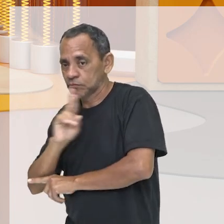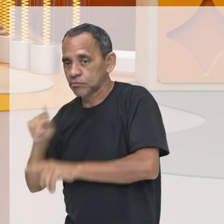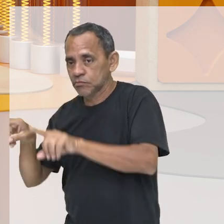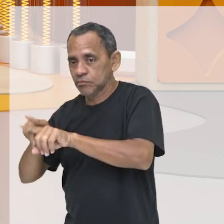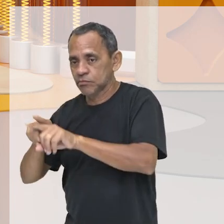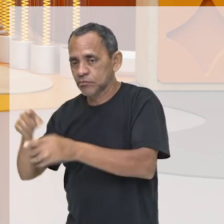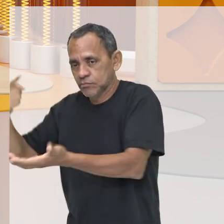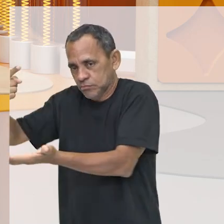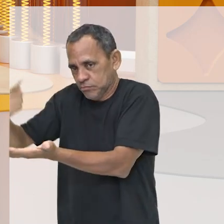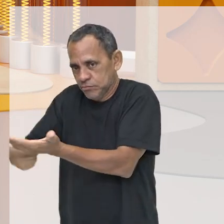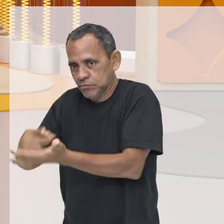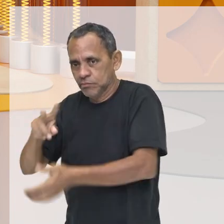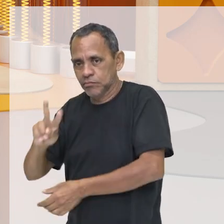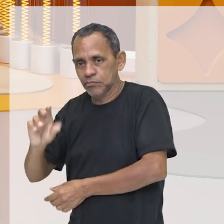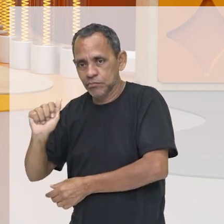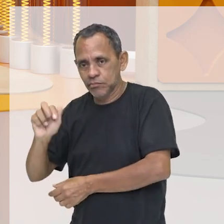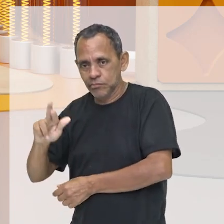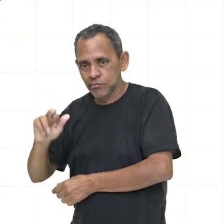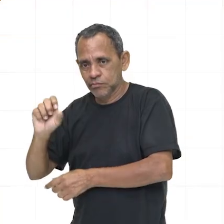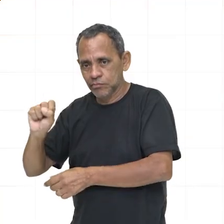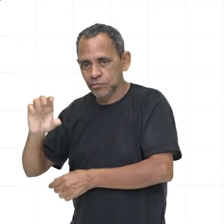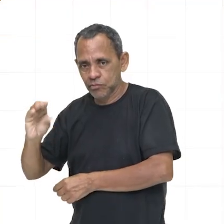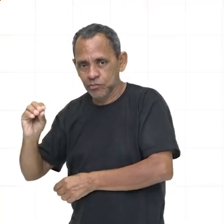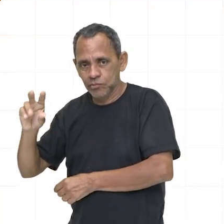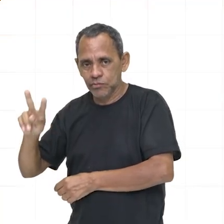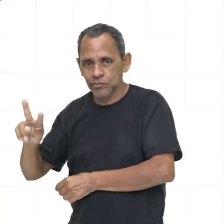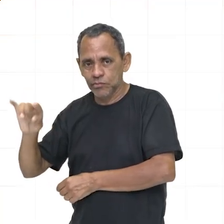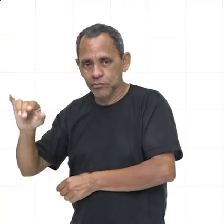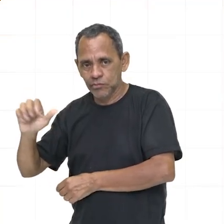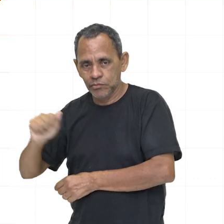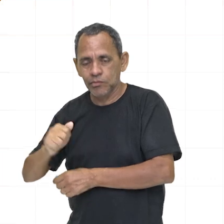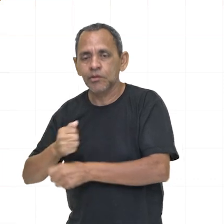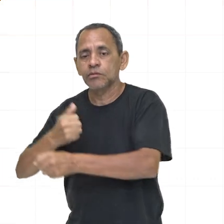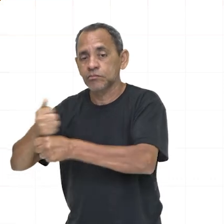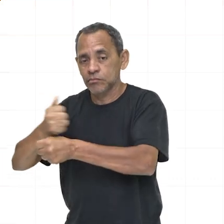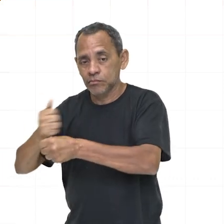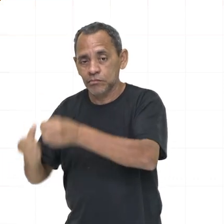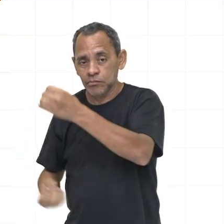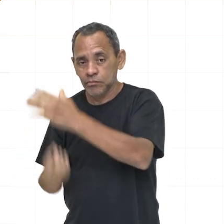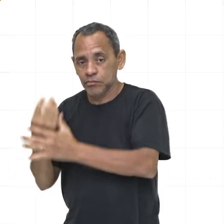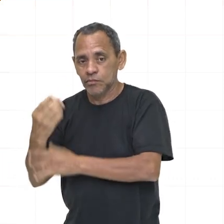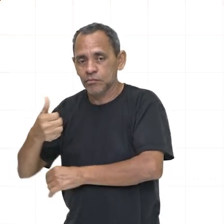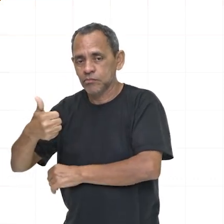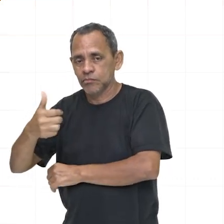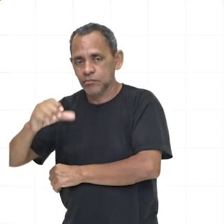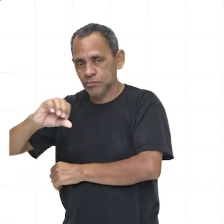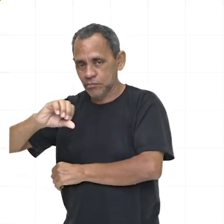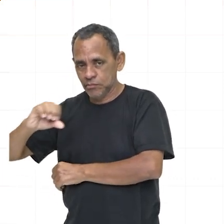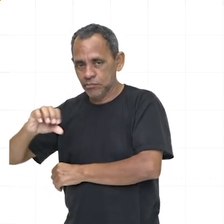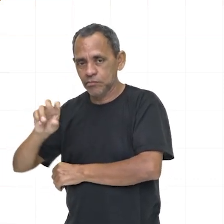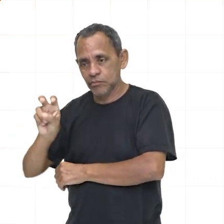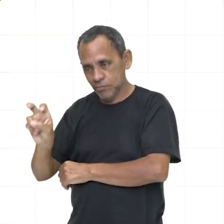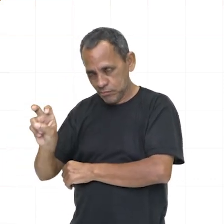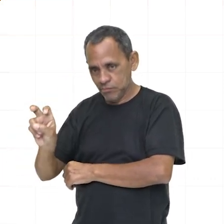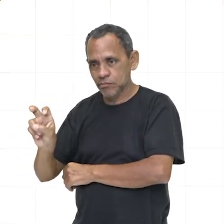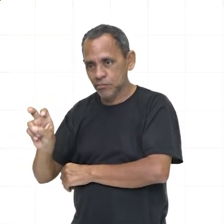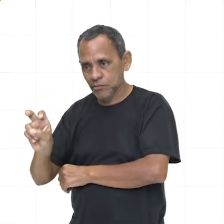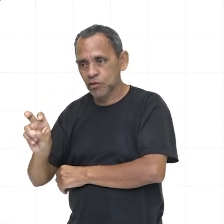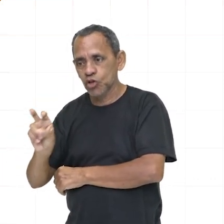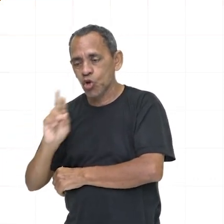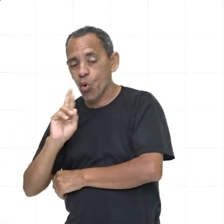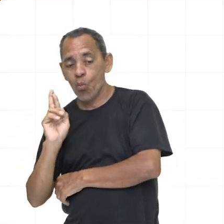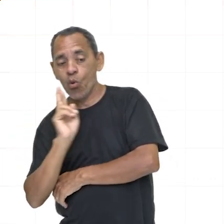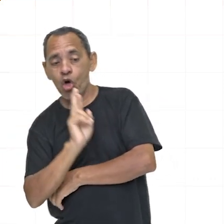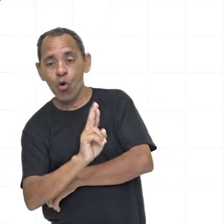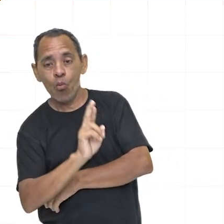Pacto de Varsóvia foi criado lá em 1995, como resposta à OTAN. E